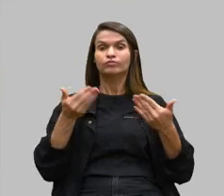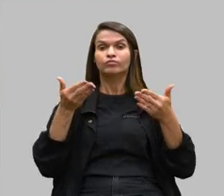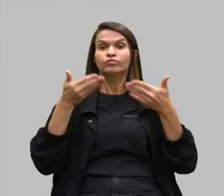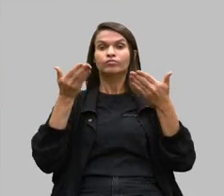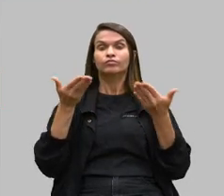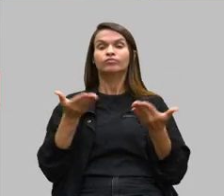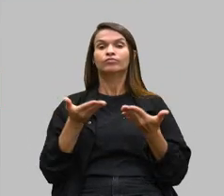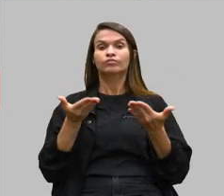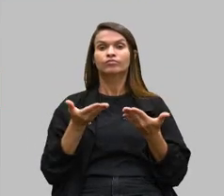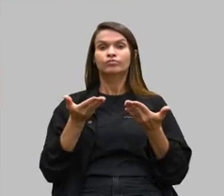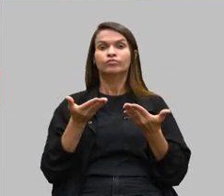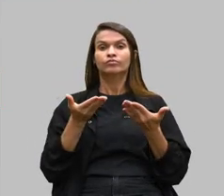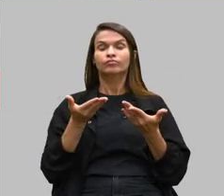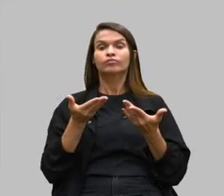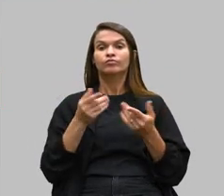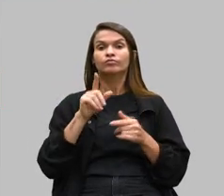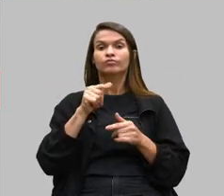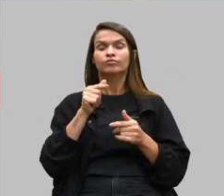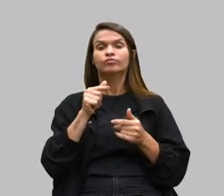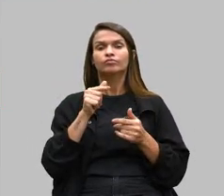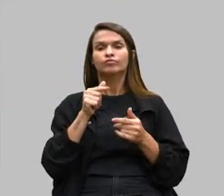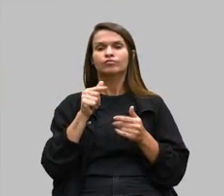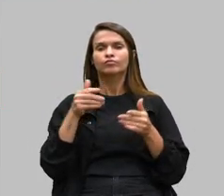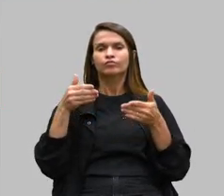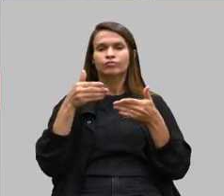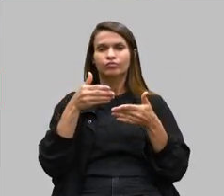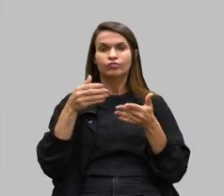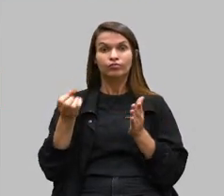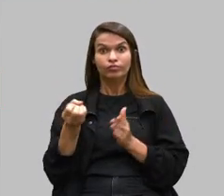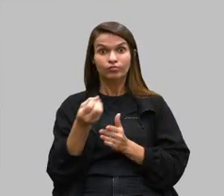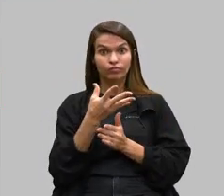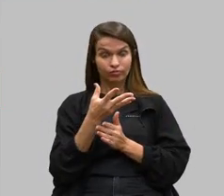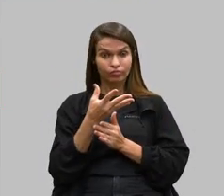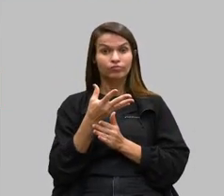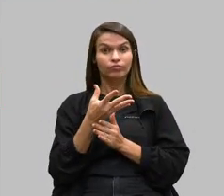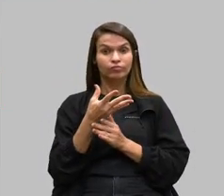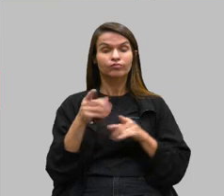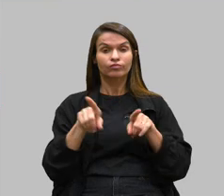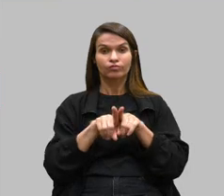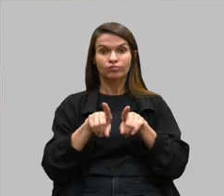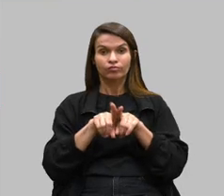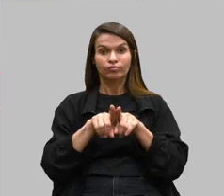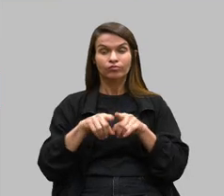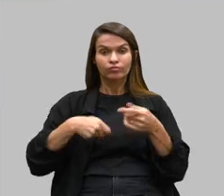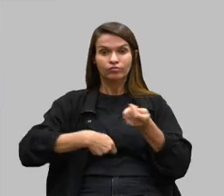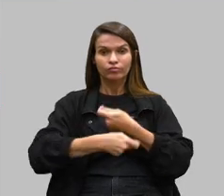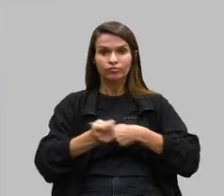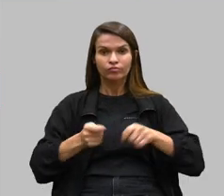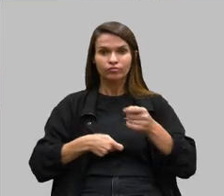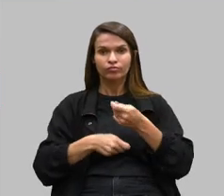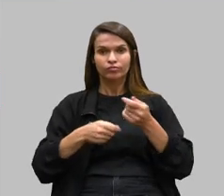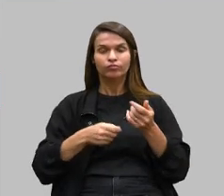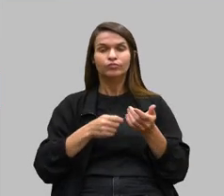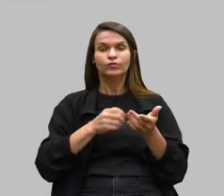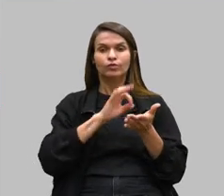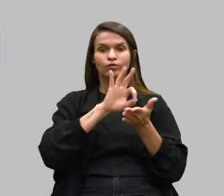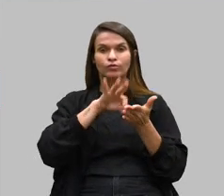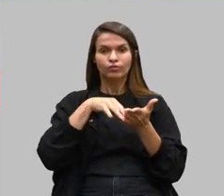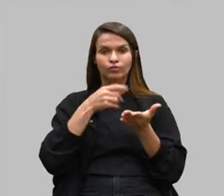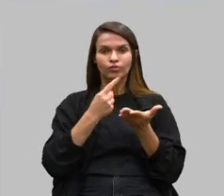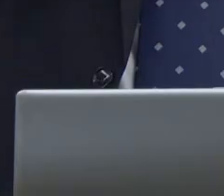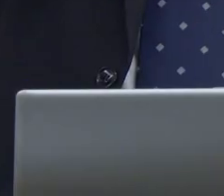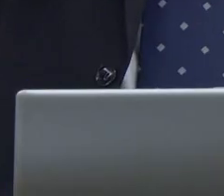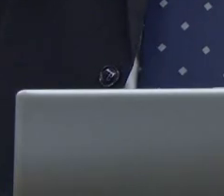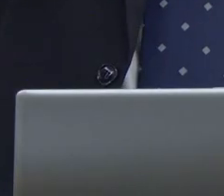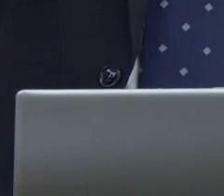é com relato diz respeito à renovação antecipada e a renegociação dos contratos firmados com as empresas